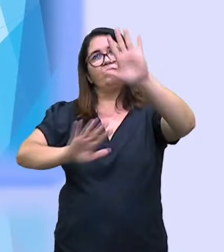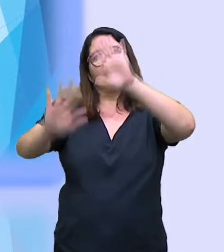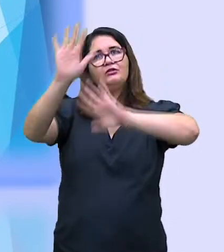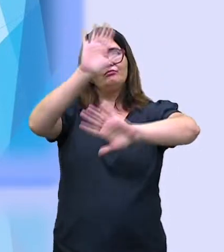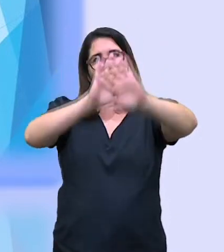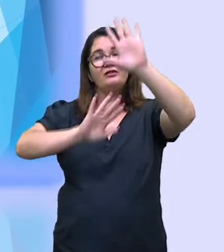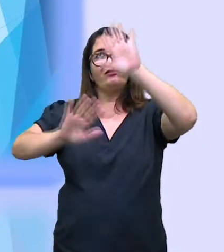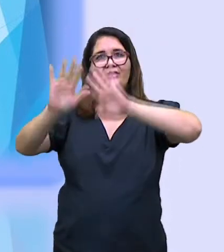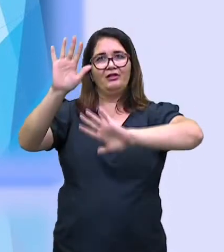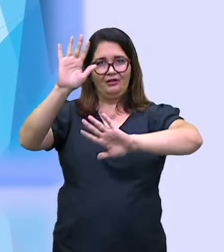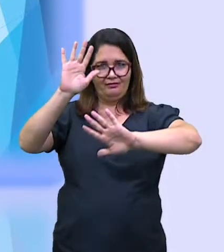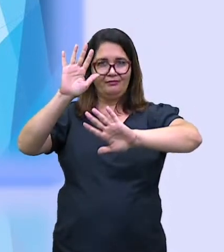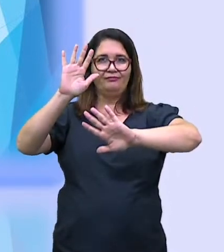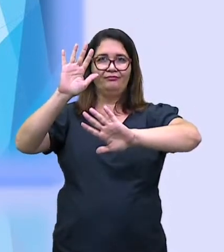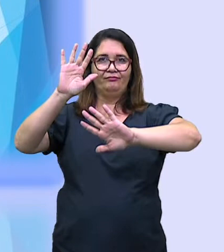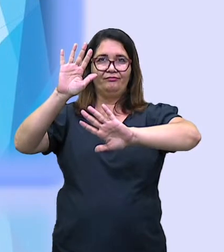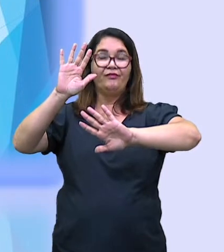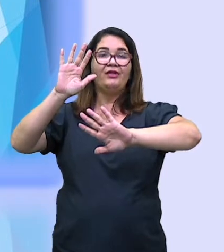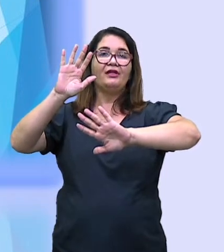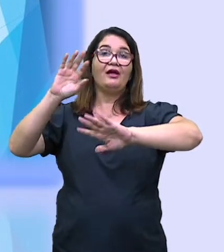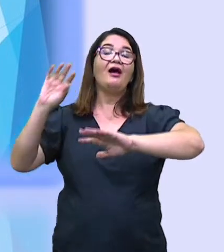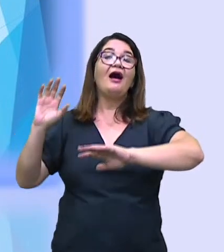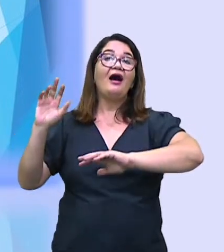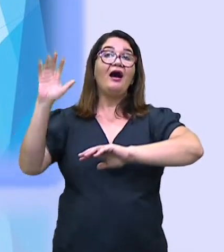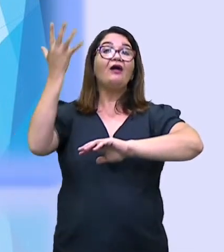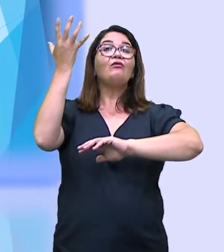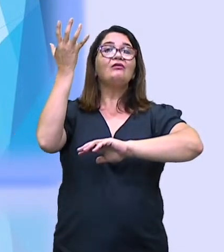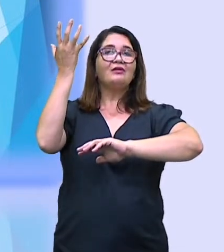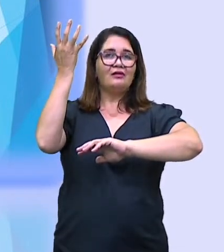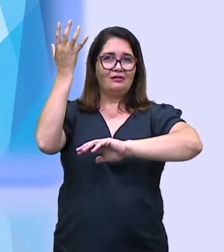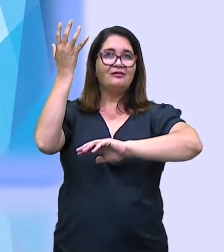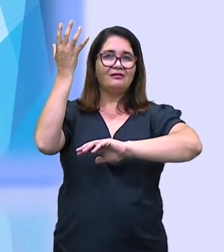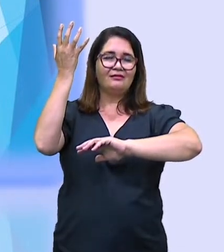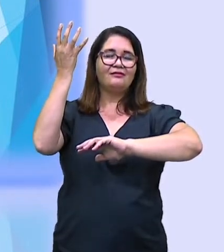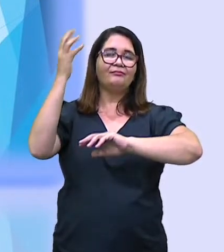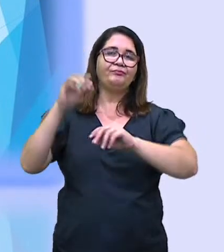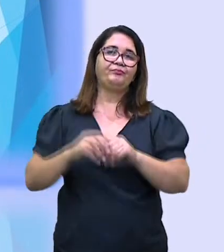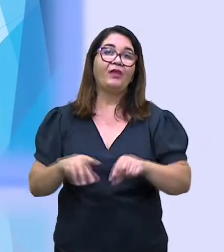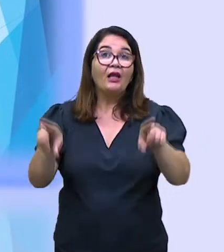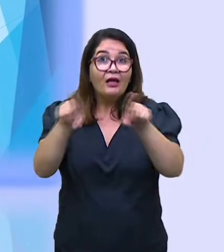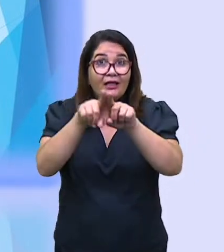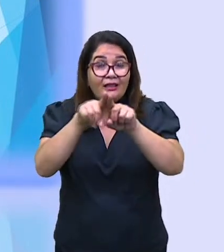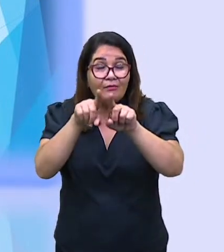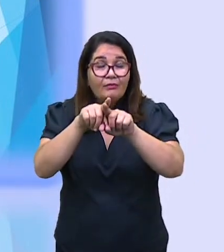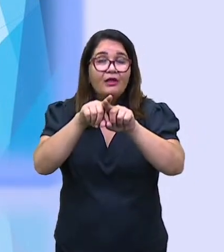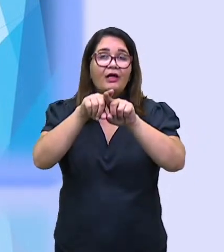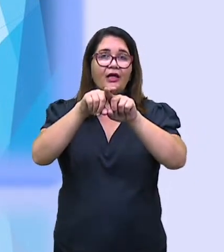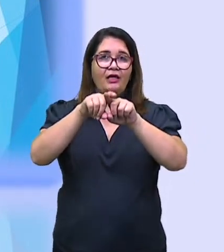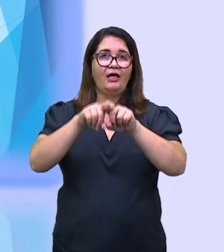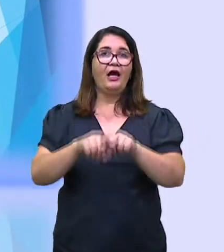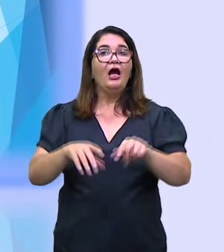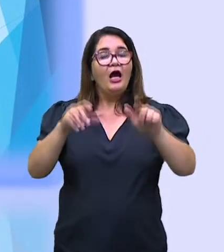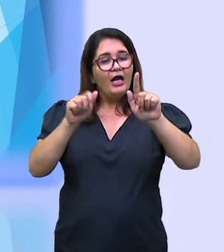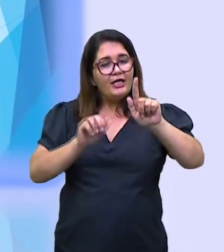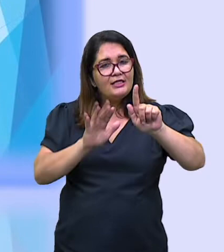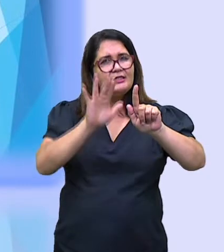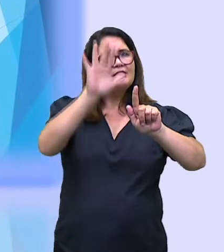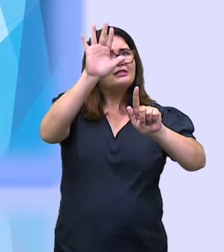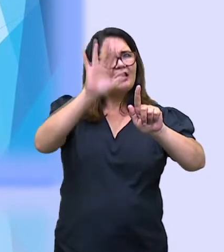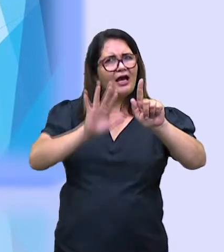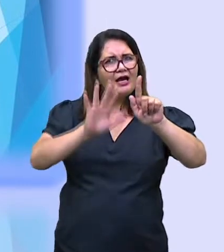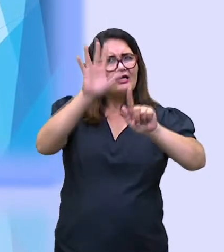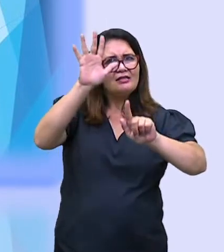ar atmosférico. Esses gases não produzem nenhum tipo de reação